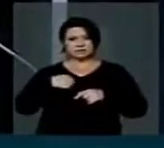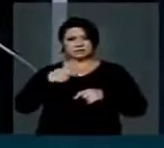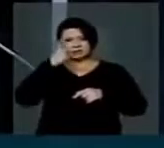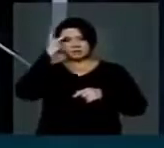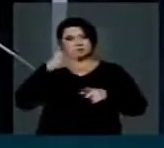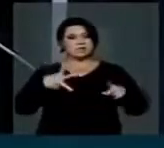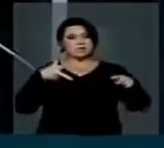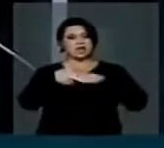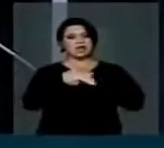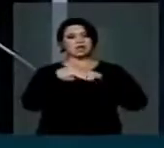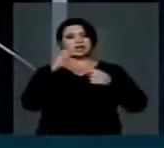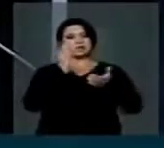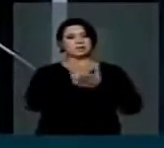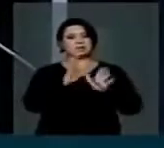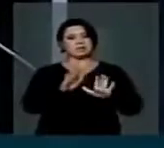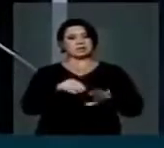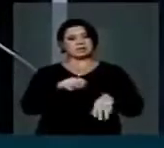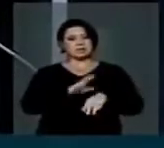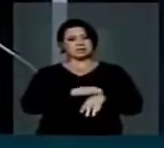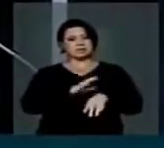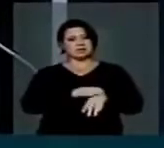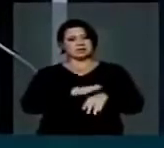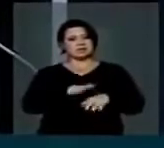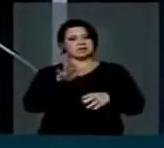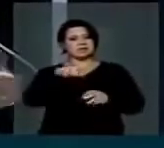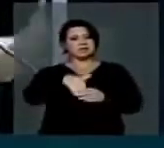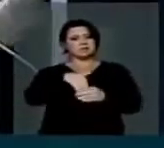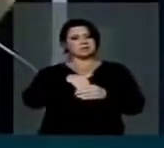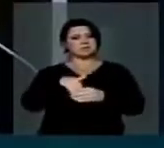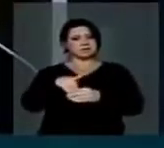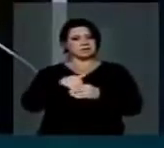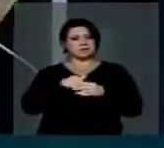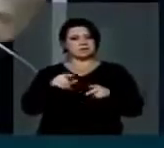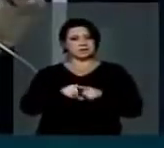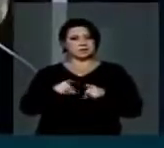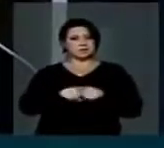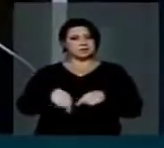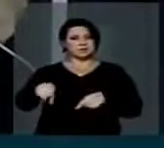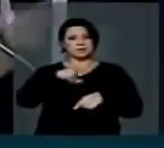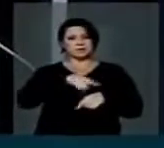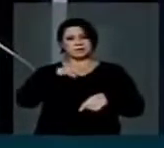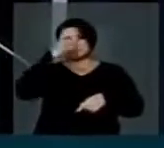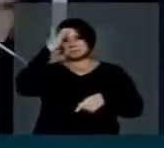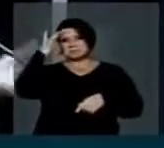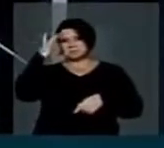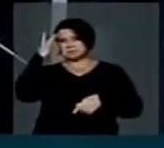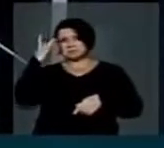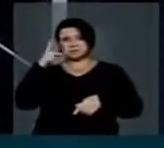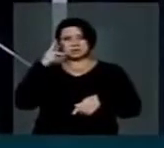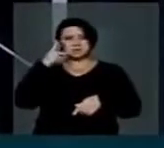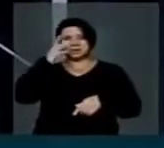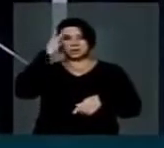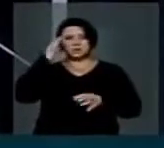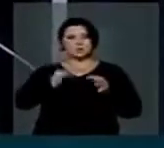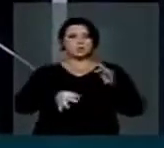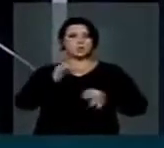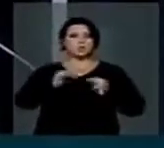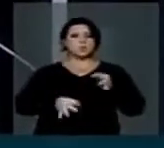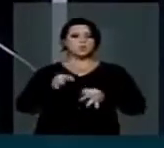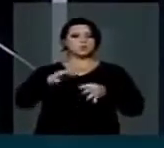ser interrompido durante o período eleitoral, porque compreendo alguns